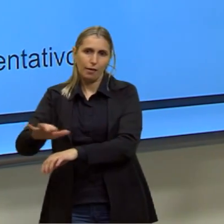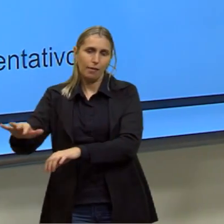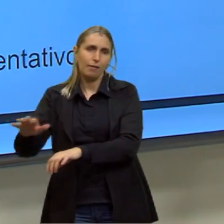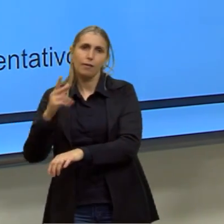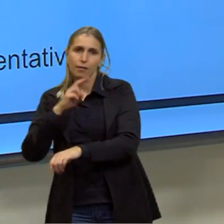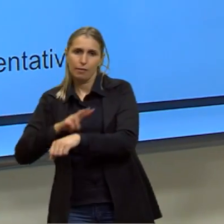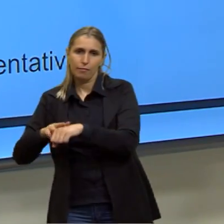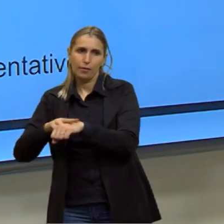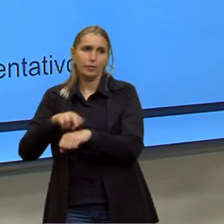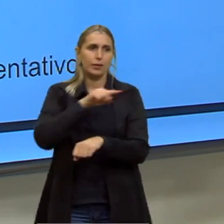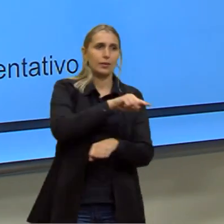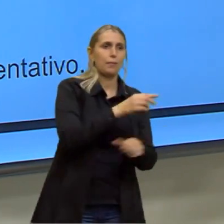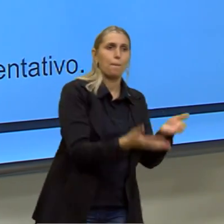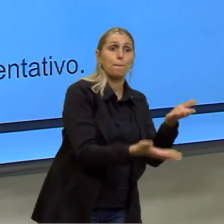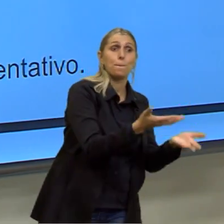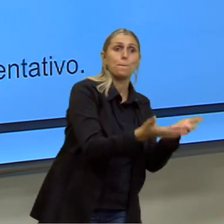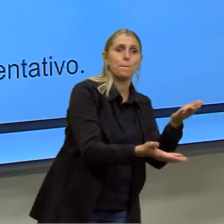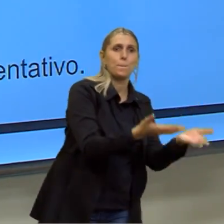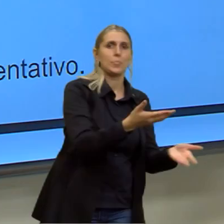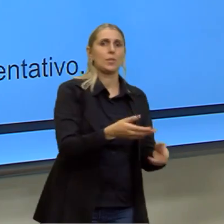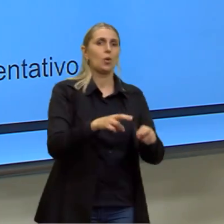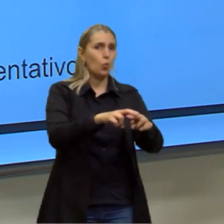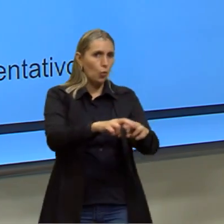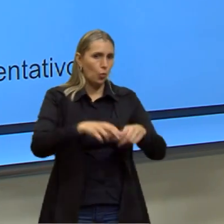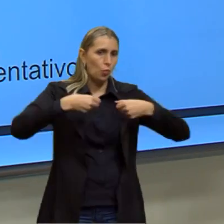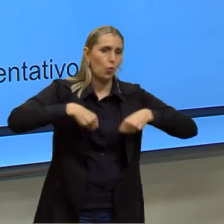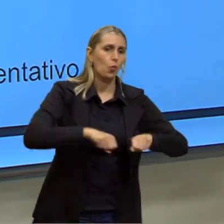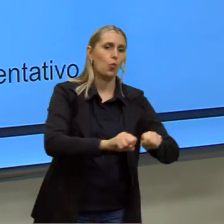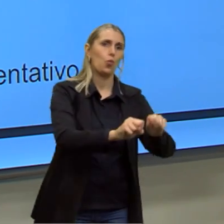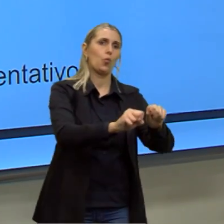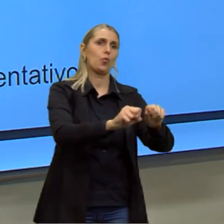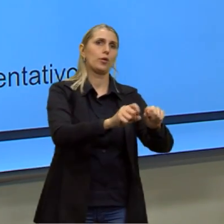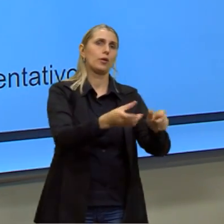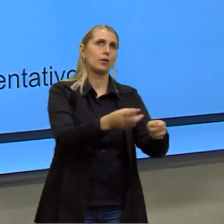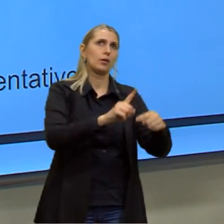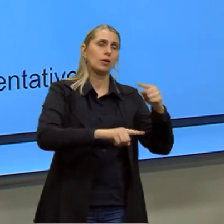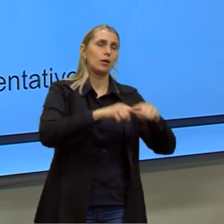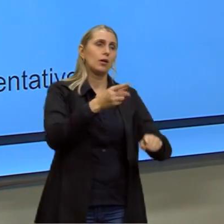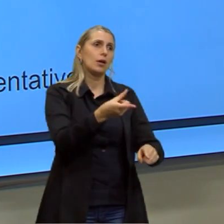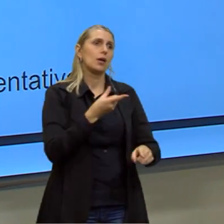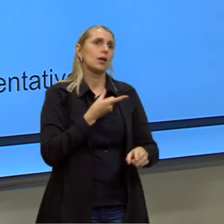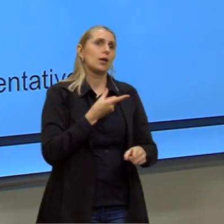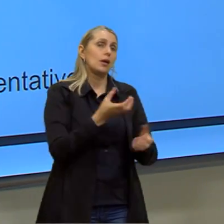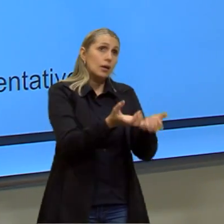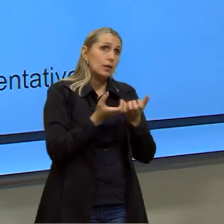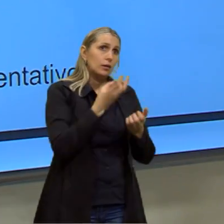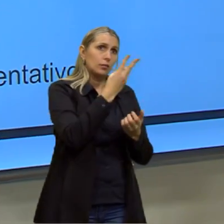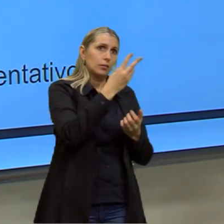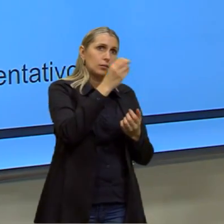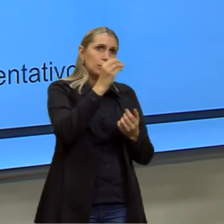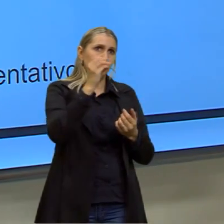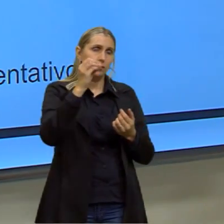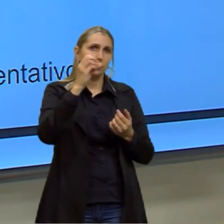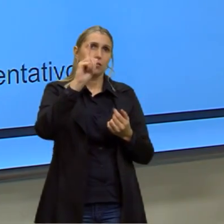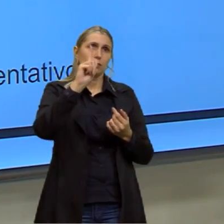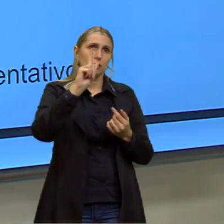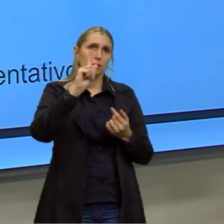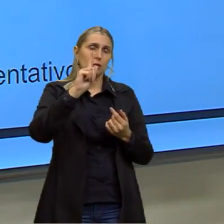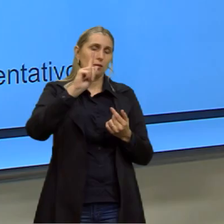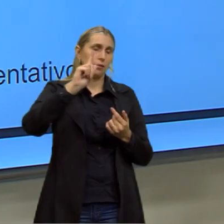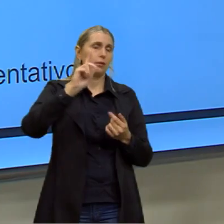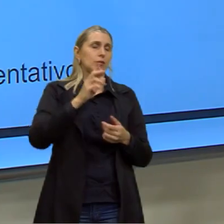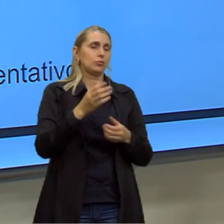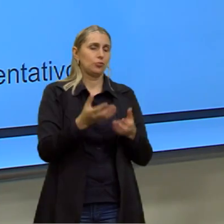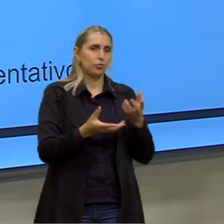quilograma por isso que a gente sped no mercado quero 200 gramas de queijo e não dos reis